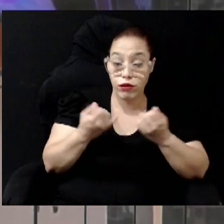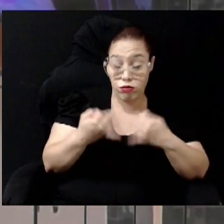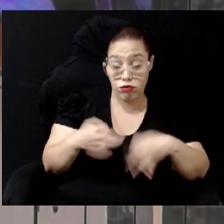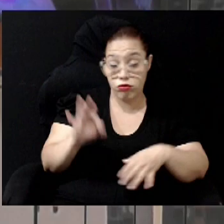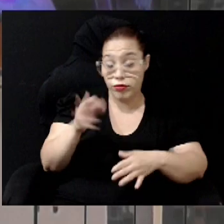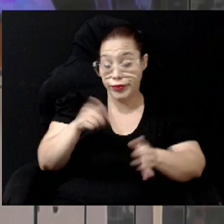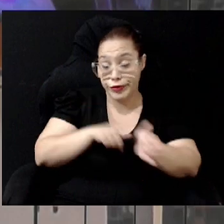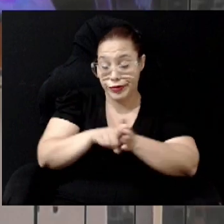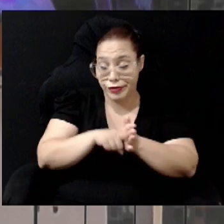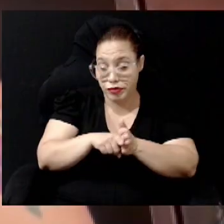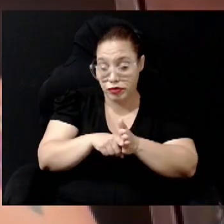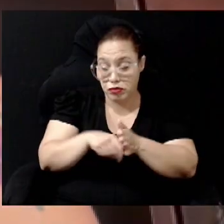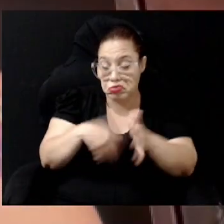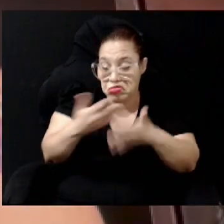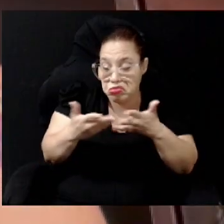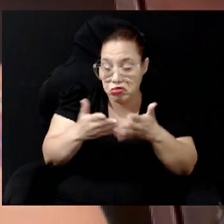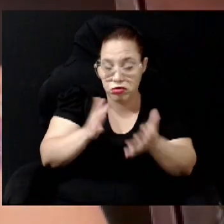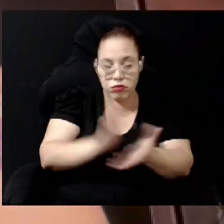esse fenômeno?